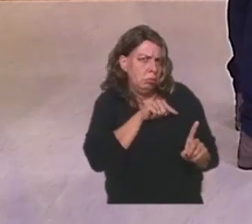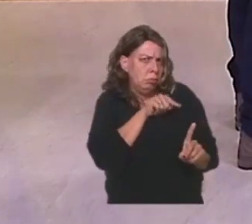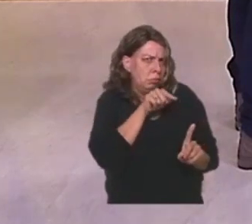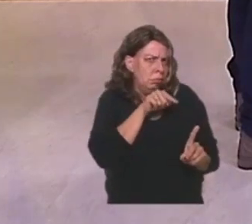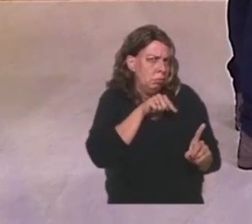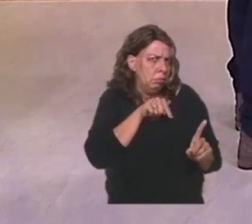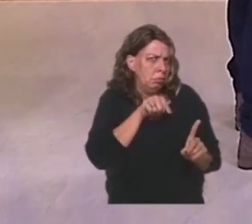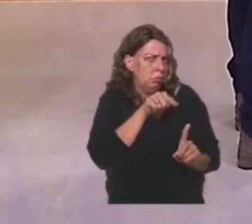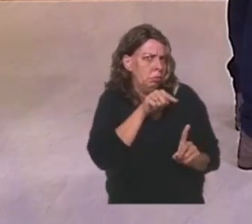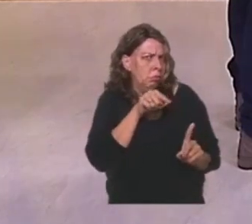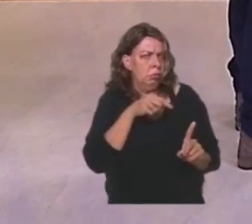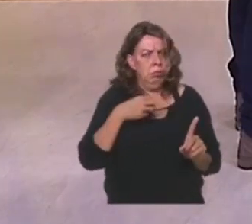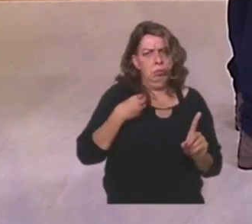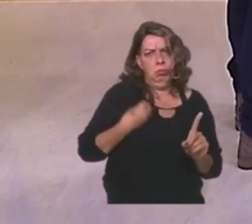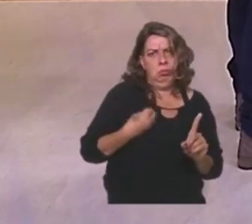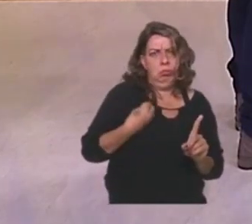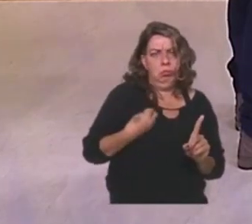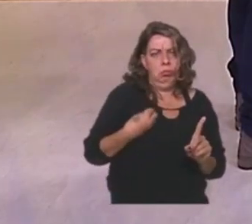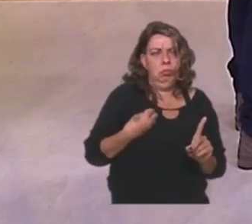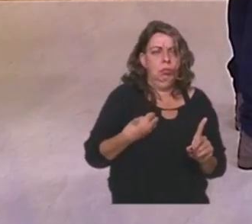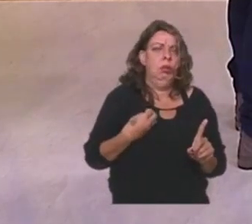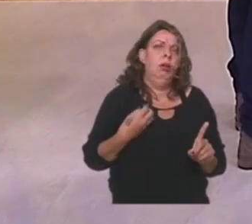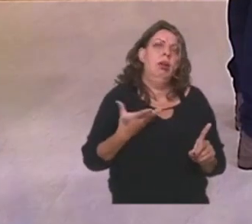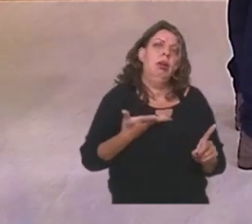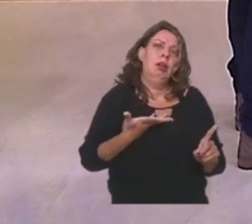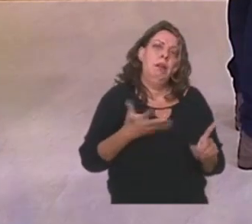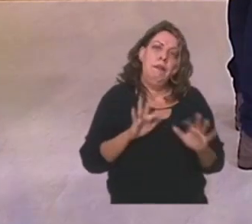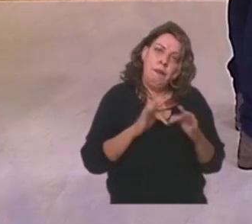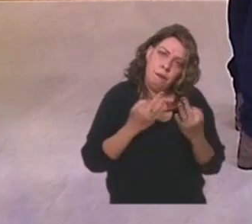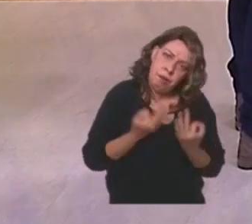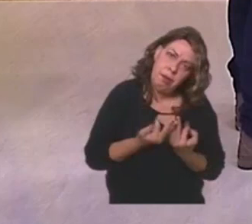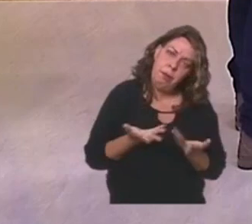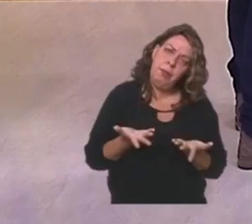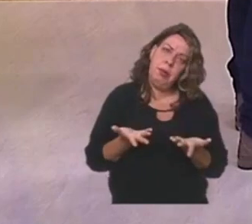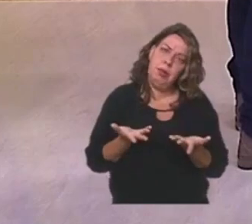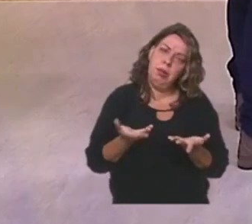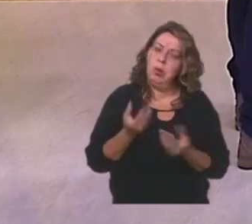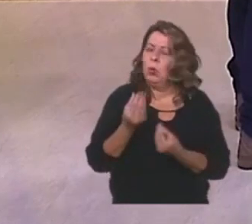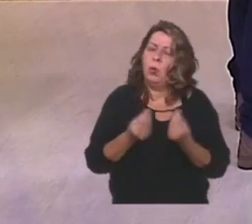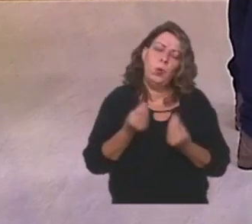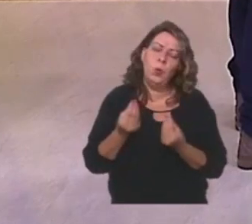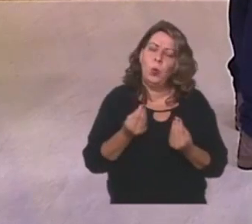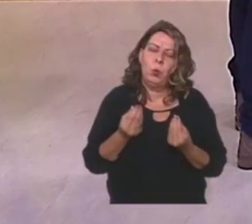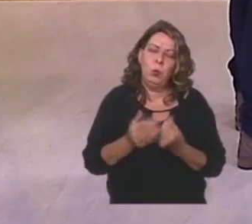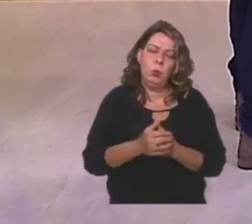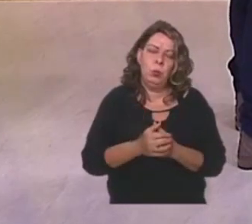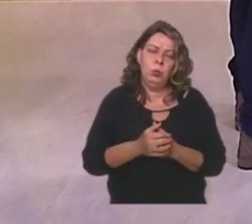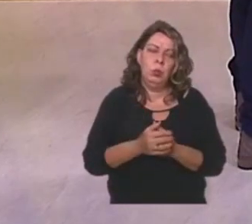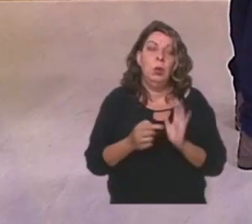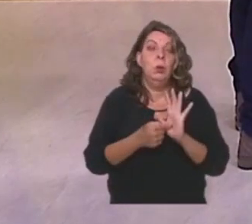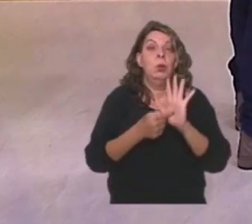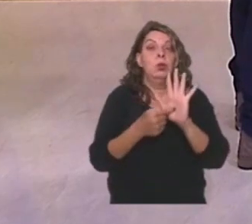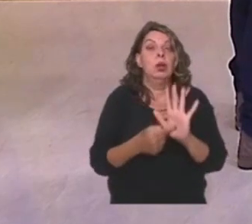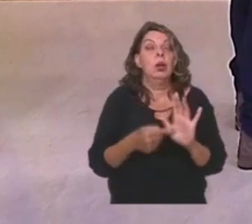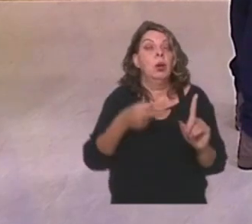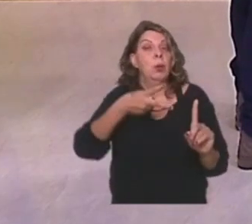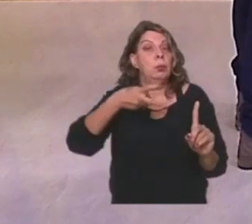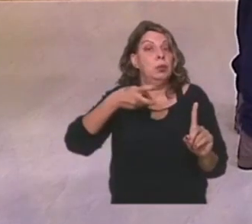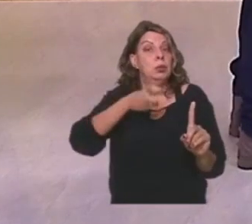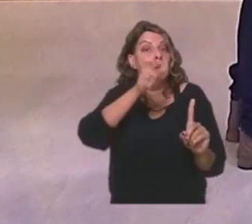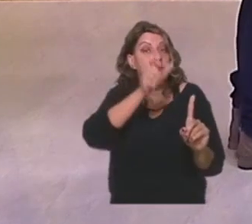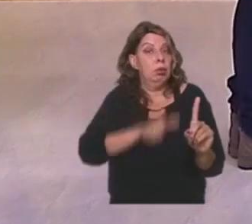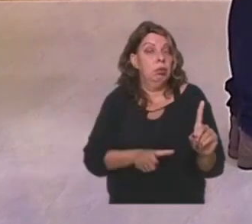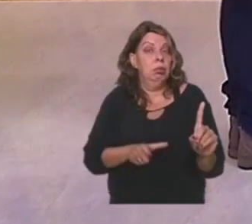sempre estão presentes, né, aí na vida dessas famílias que chegam, quais são os primeiros sinais que devem ser